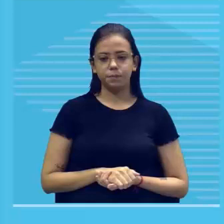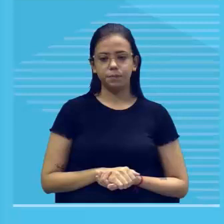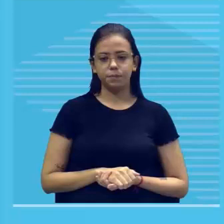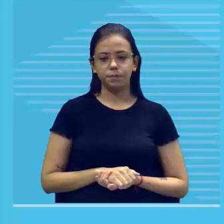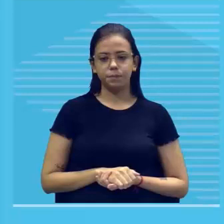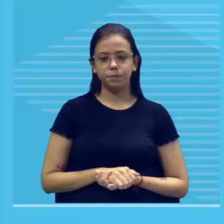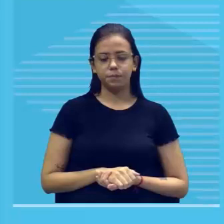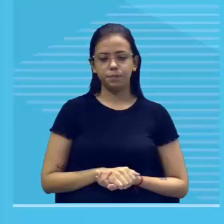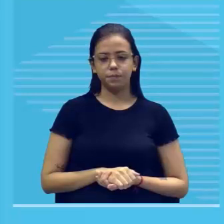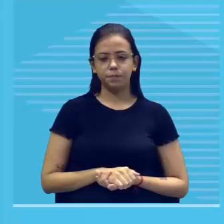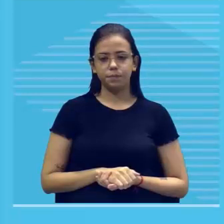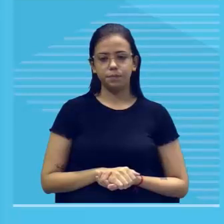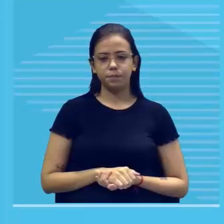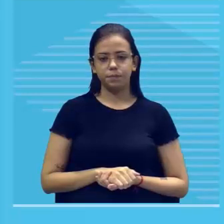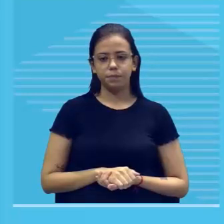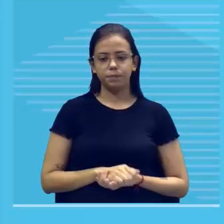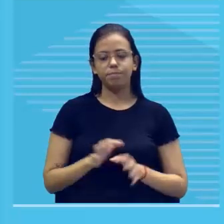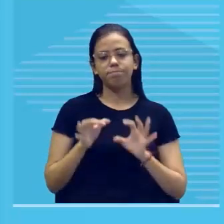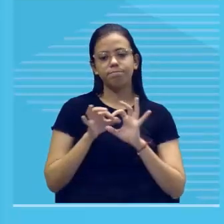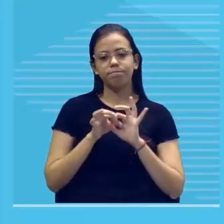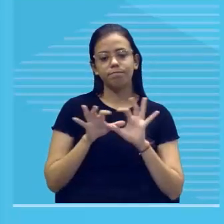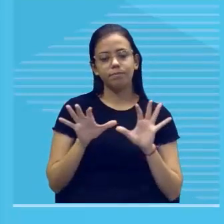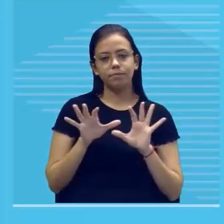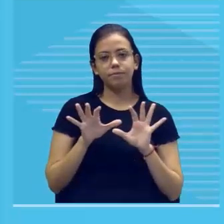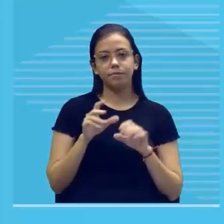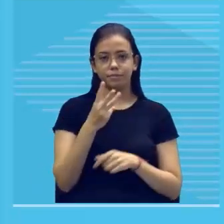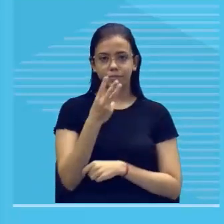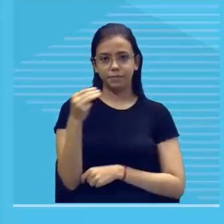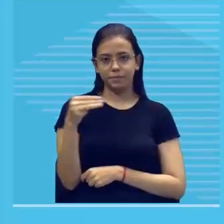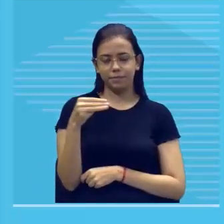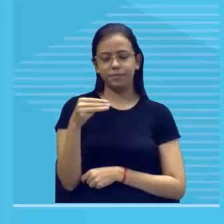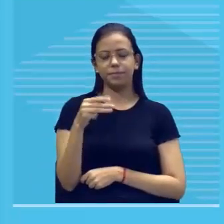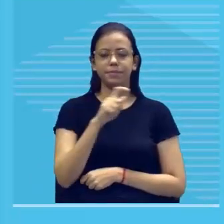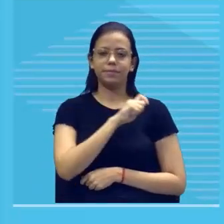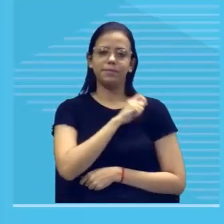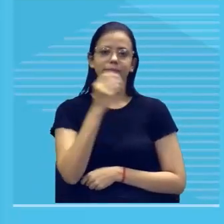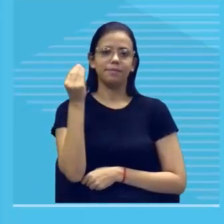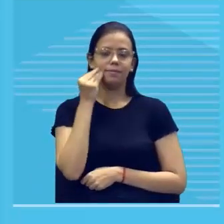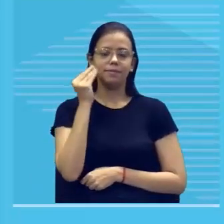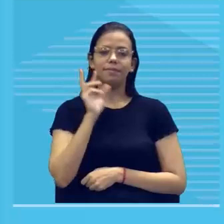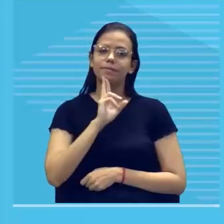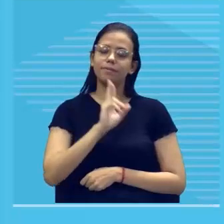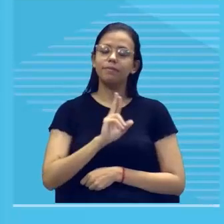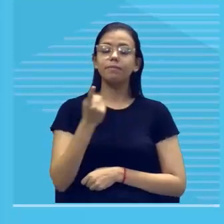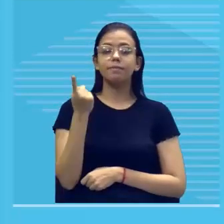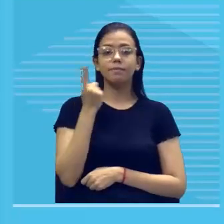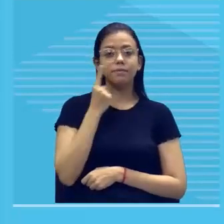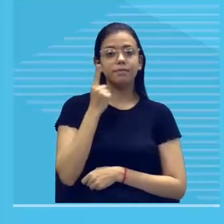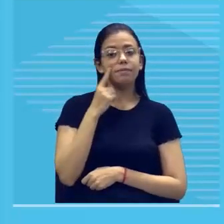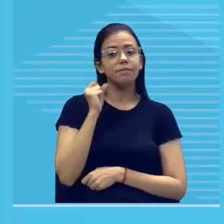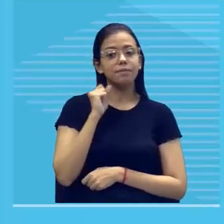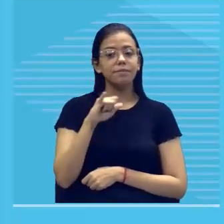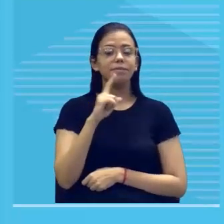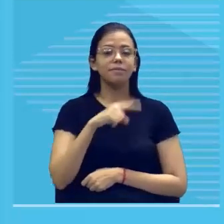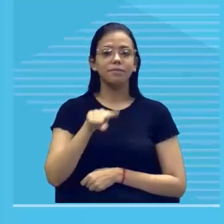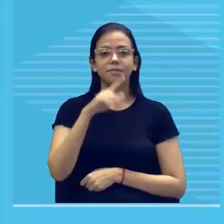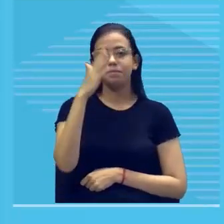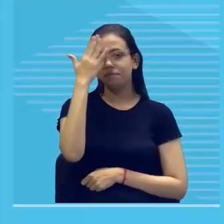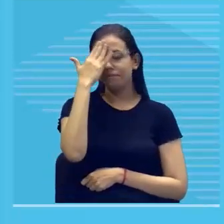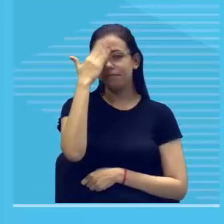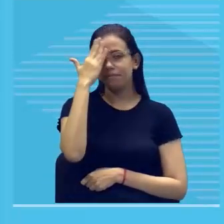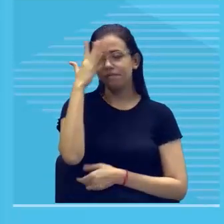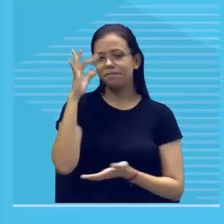nós vamos deixar aí jovens Três minutinhos pra galera tentar fazer vamos ver se vocês estão entendendo